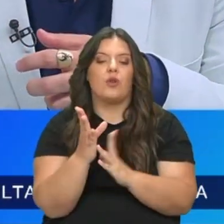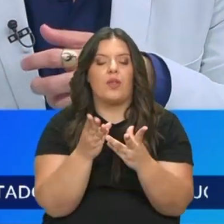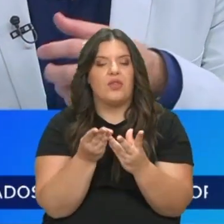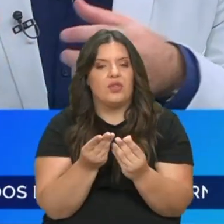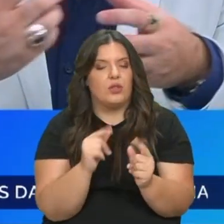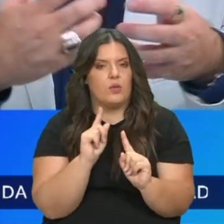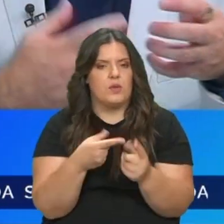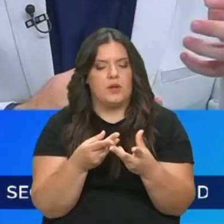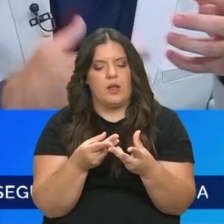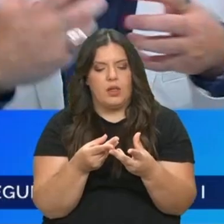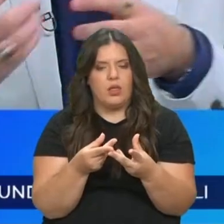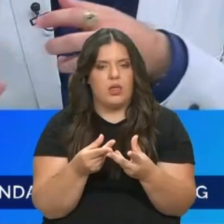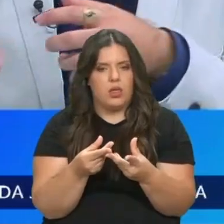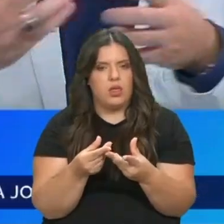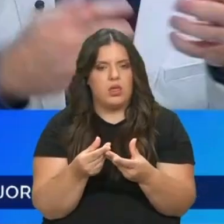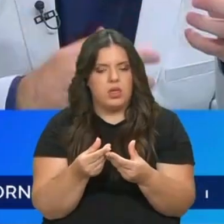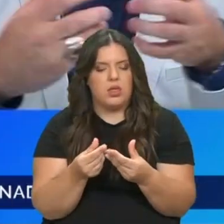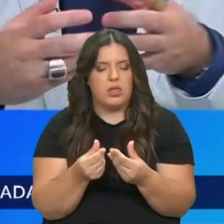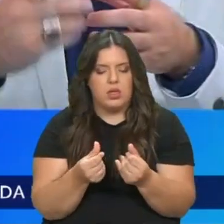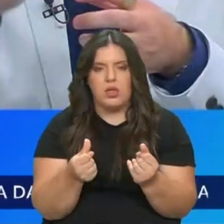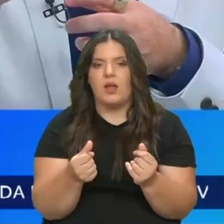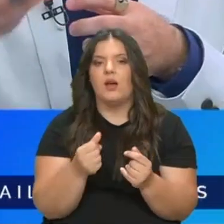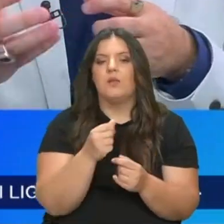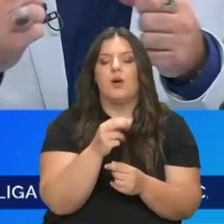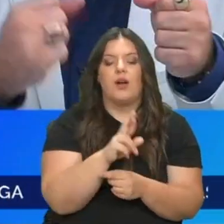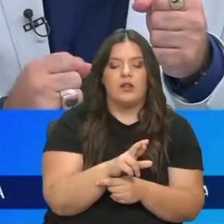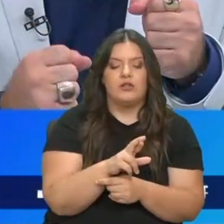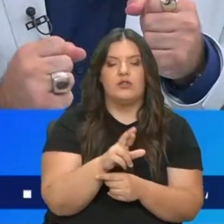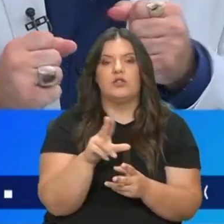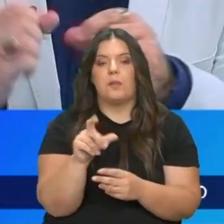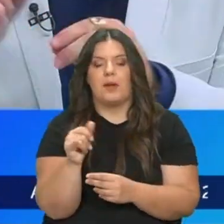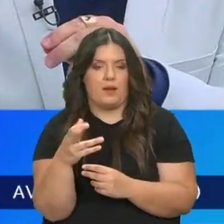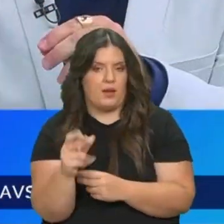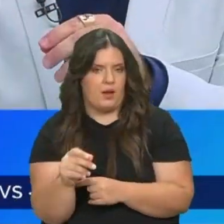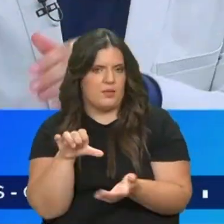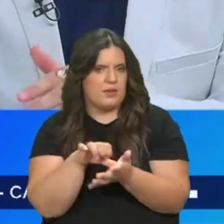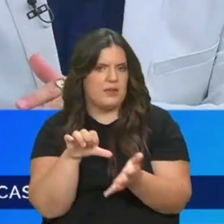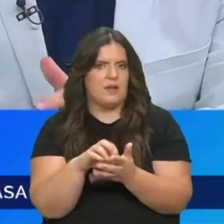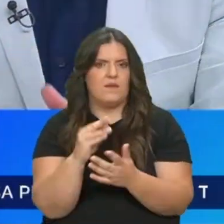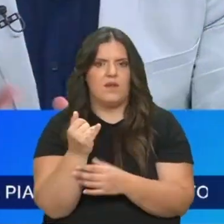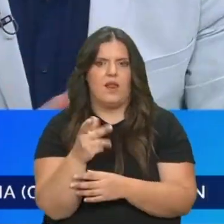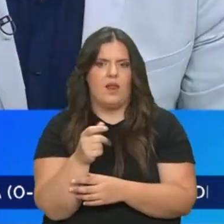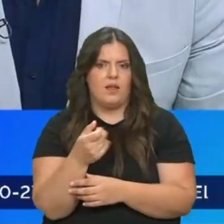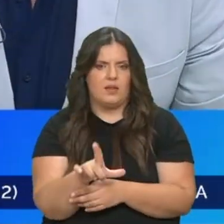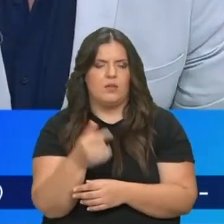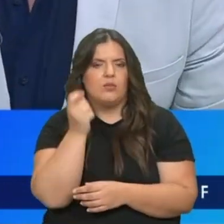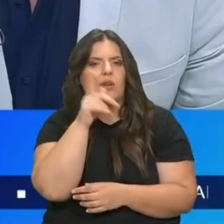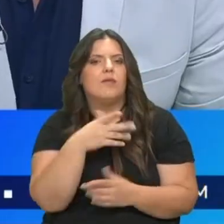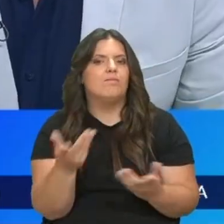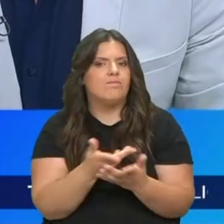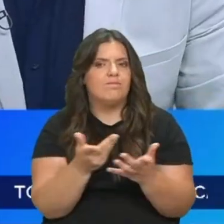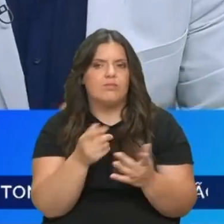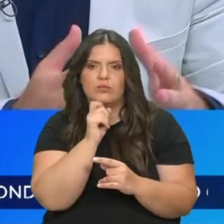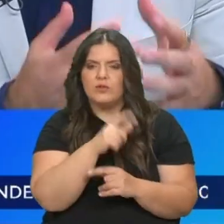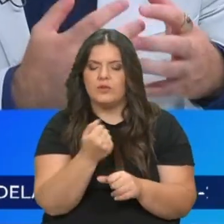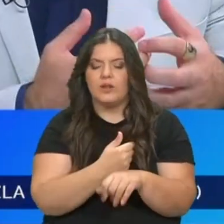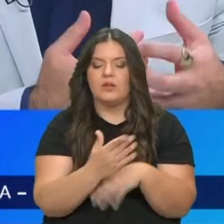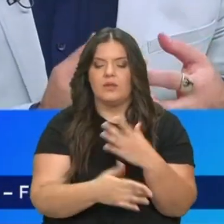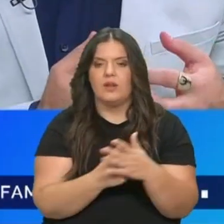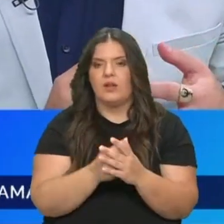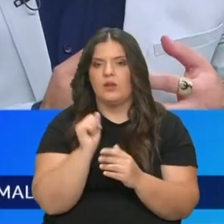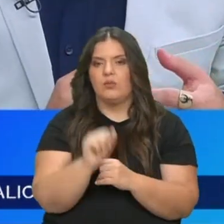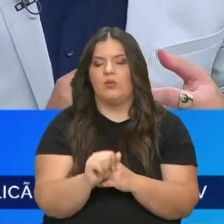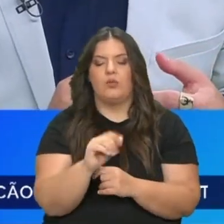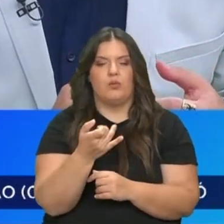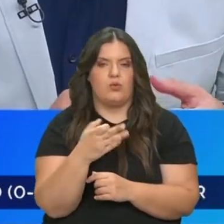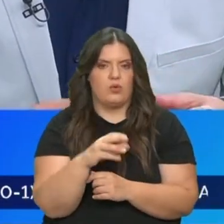destruídos por esta radiação gama e raio-x do coração da nossa Via Láctea. Por quem? Ora, lá está. Eventualmente pela atividade do nosso próprio